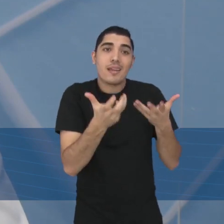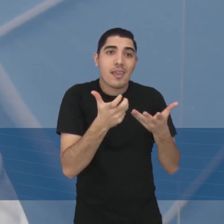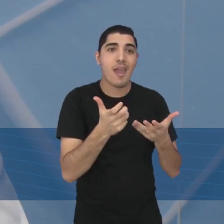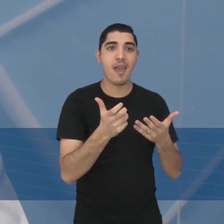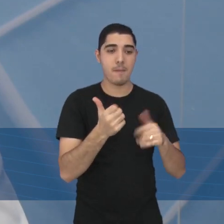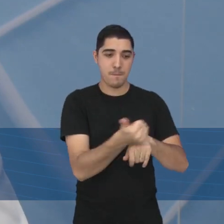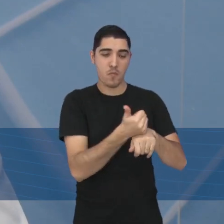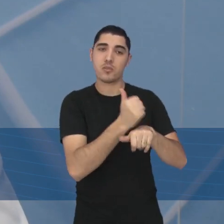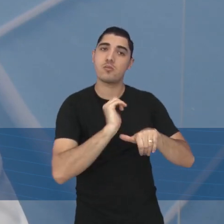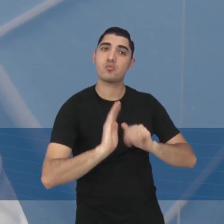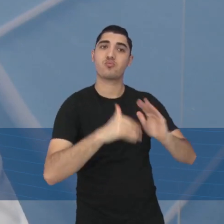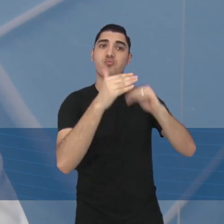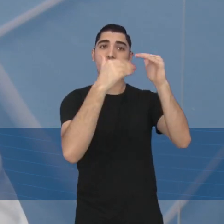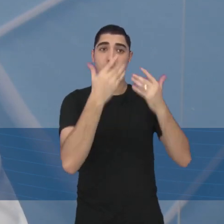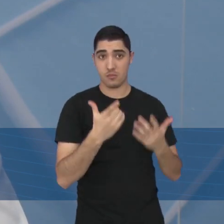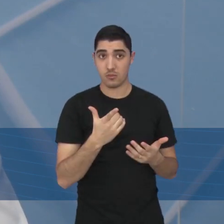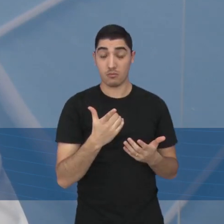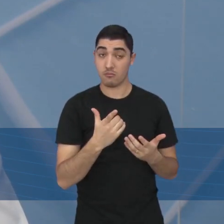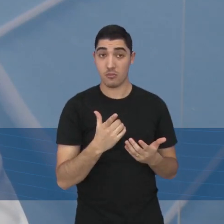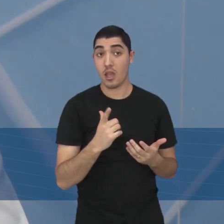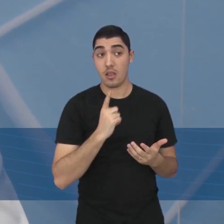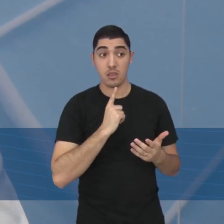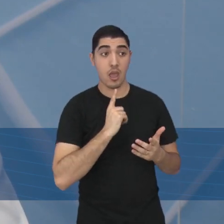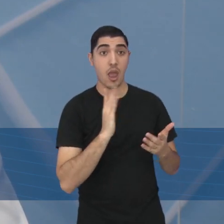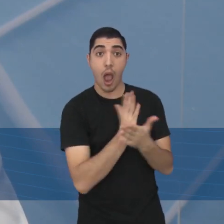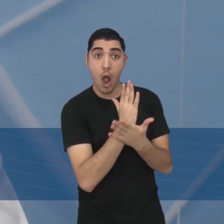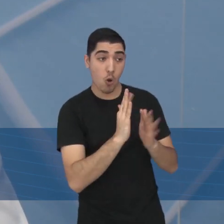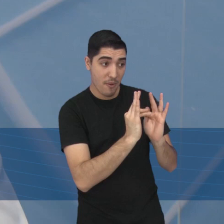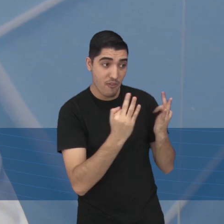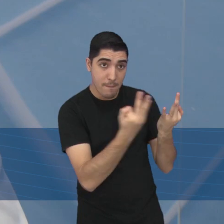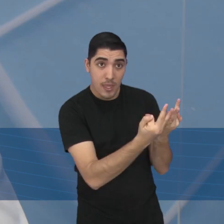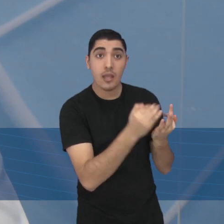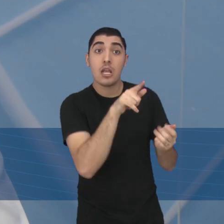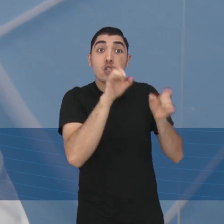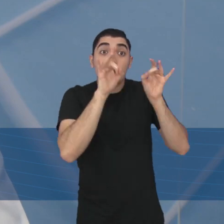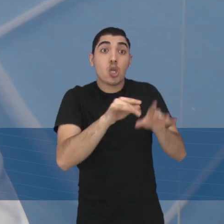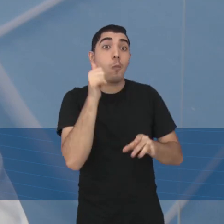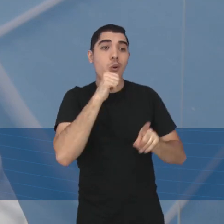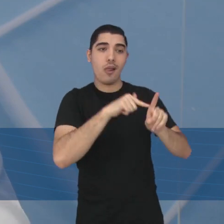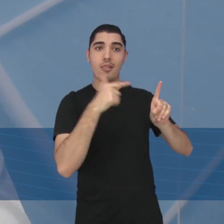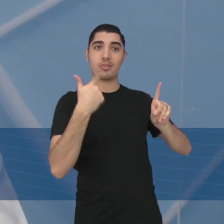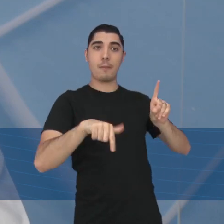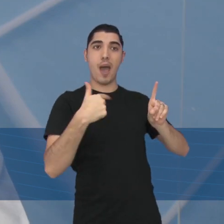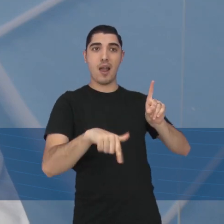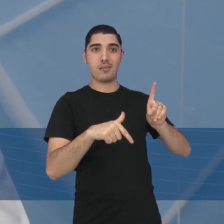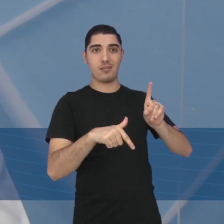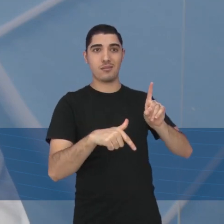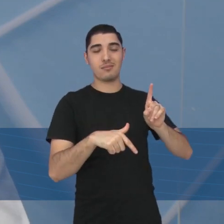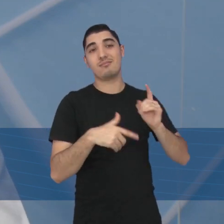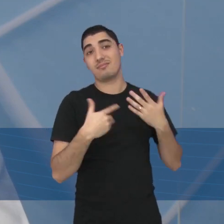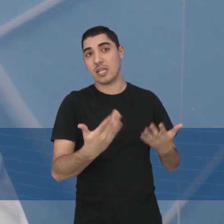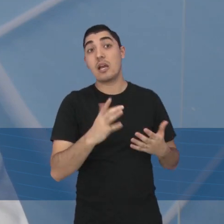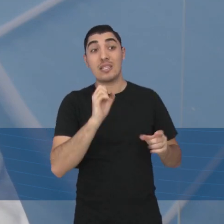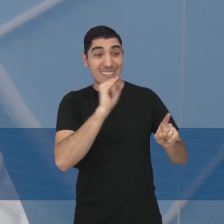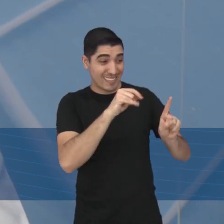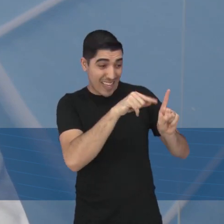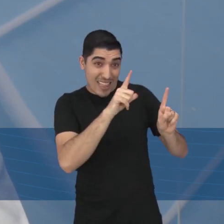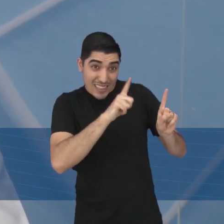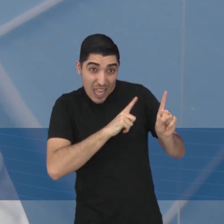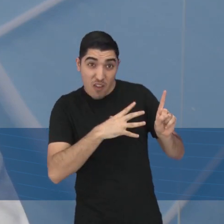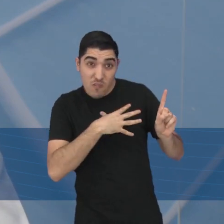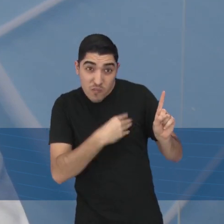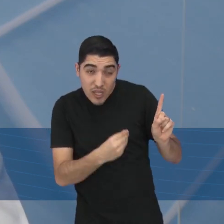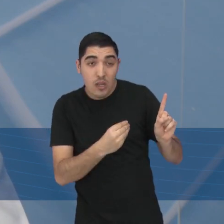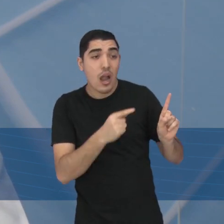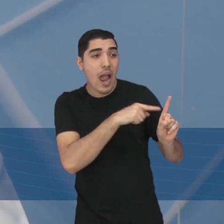em dia, muitas chefes de família são mulheres, e depende delas. Então, quando ela tem filho, essa escolha